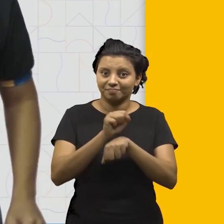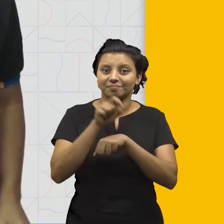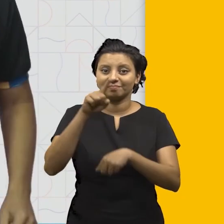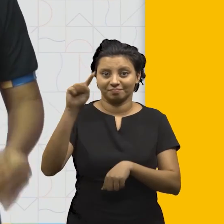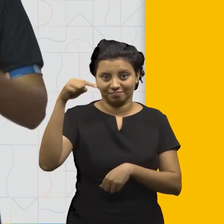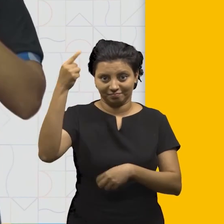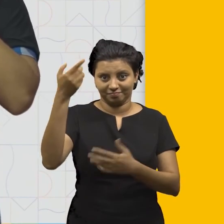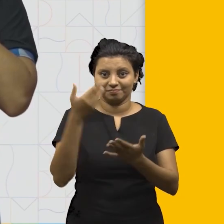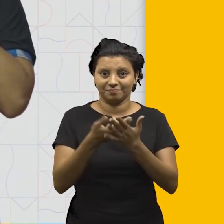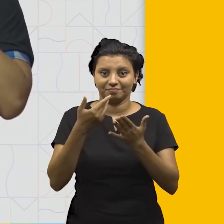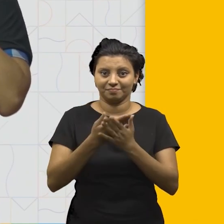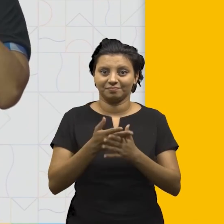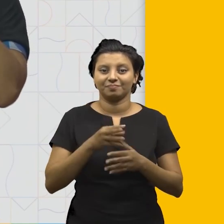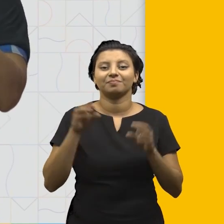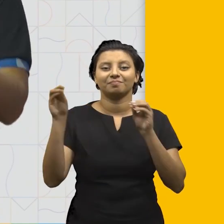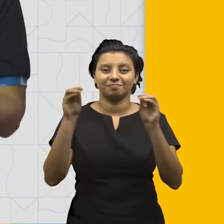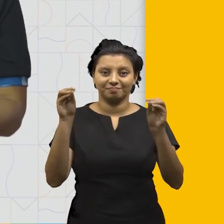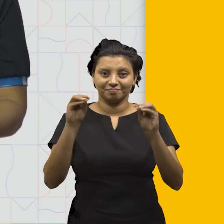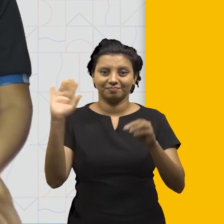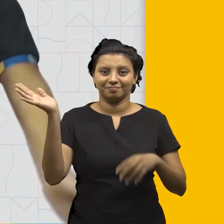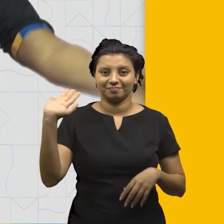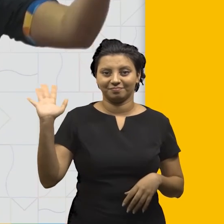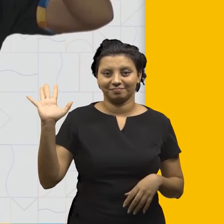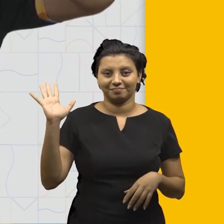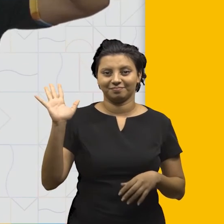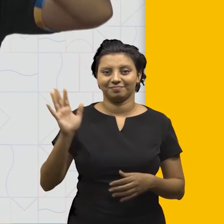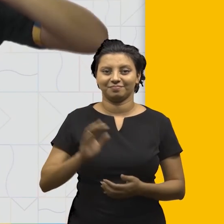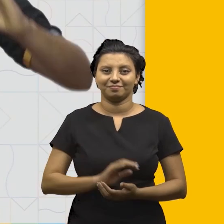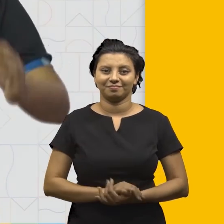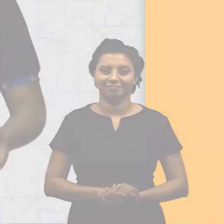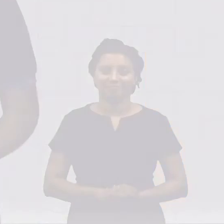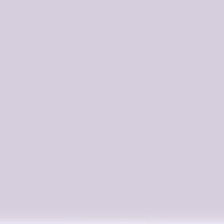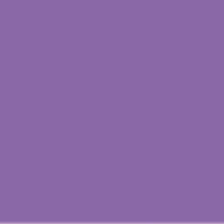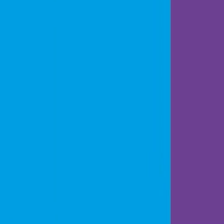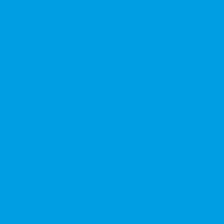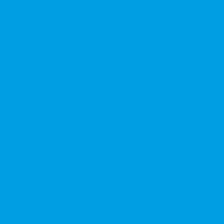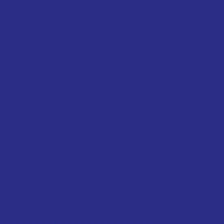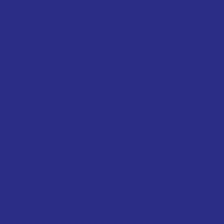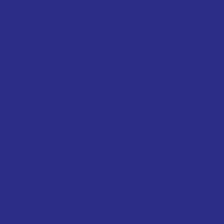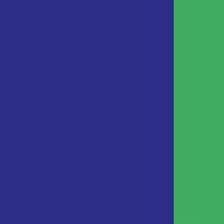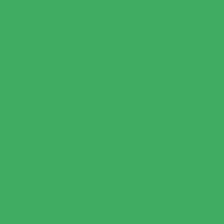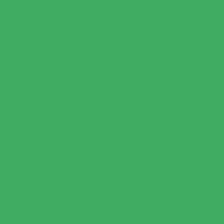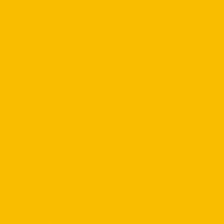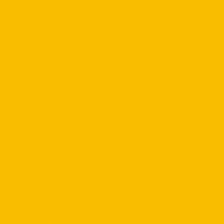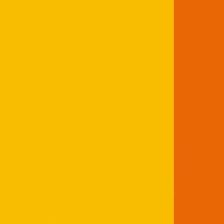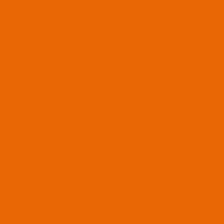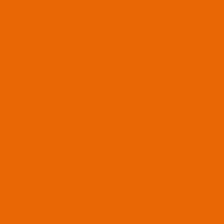você na próxima aula. Um beijo. Tchau, tchau!